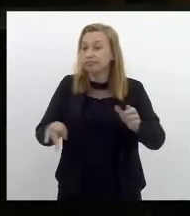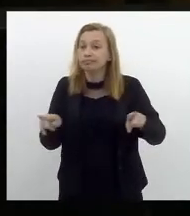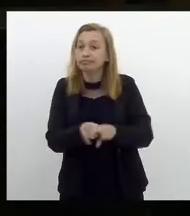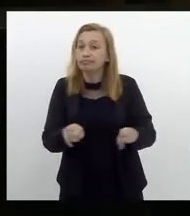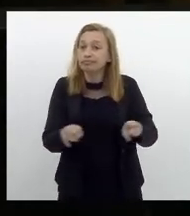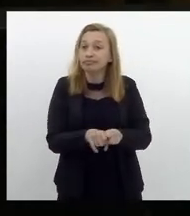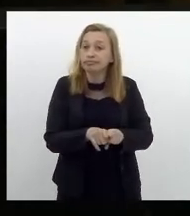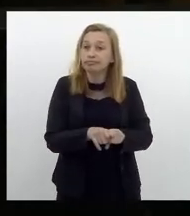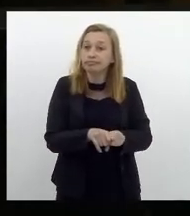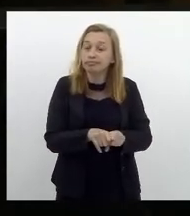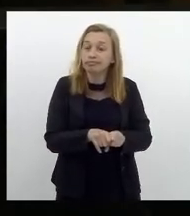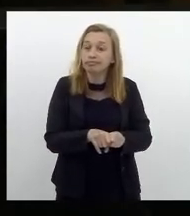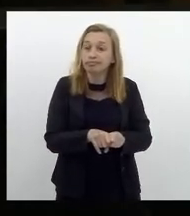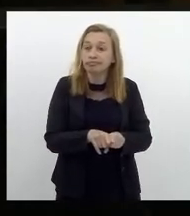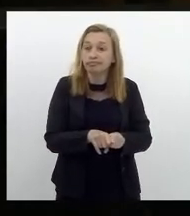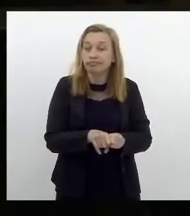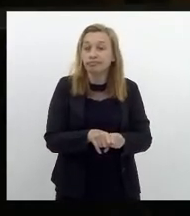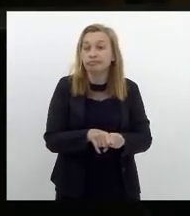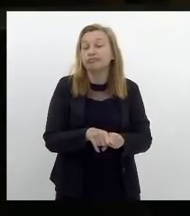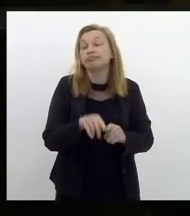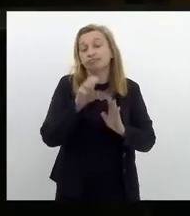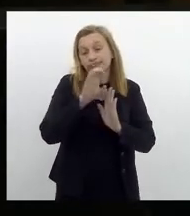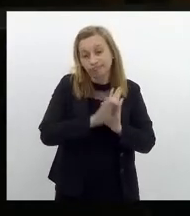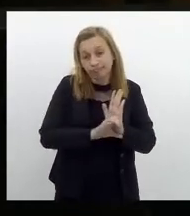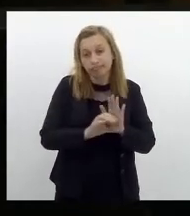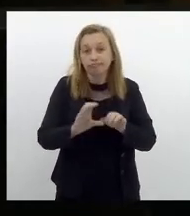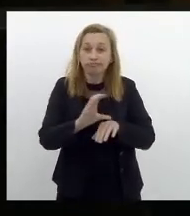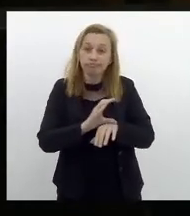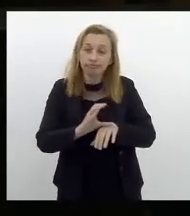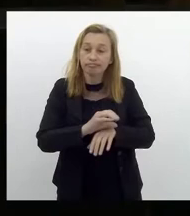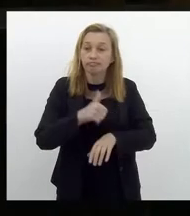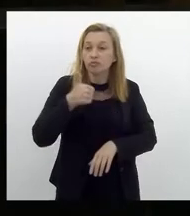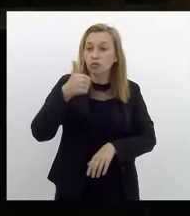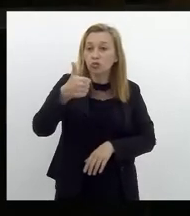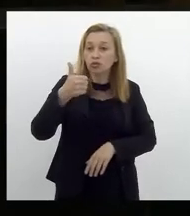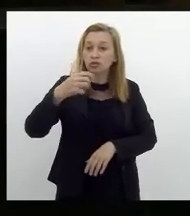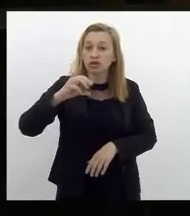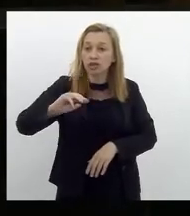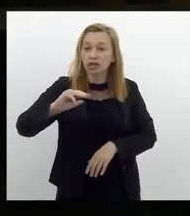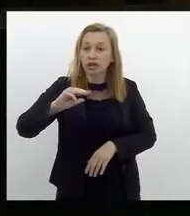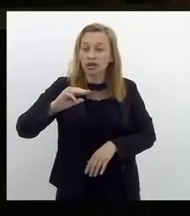também a emenda constitucional número